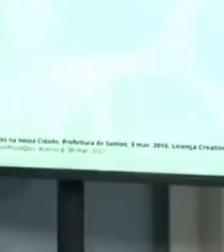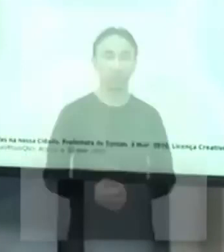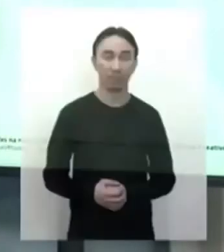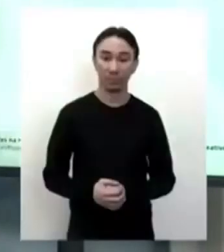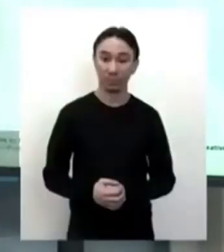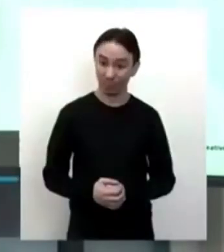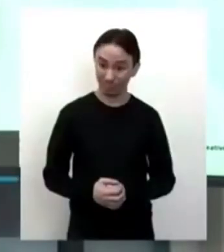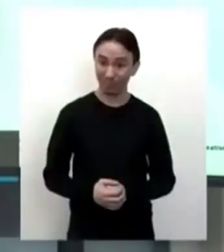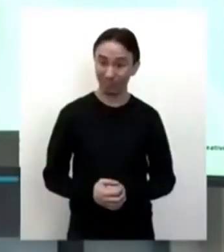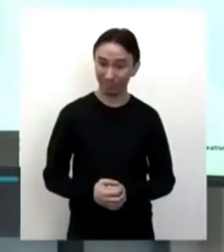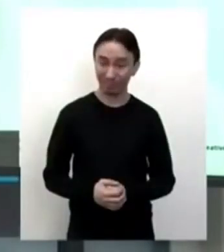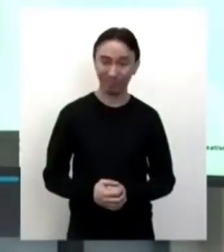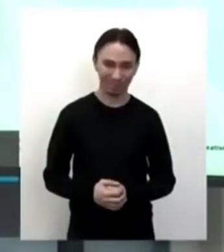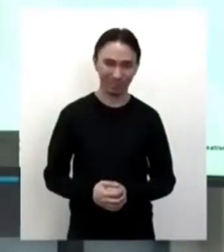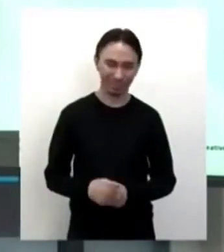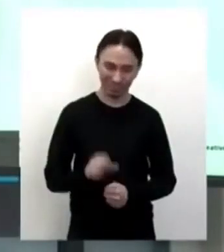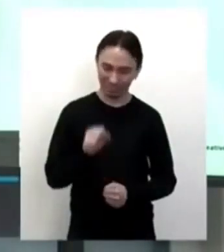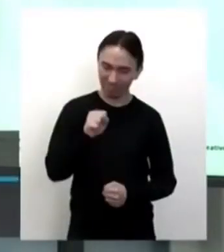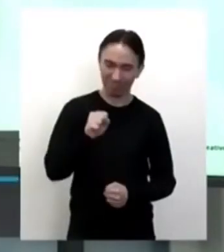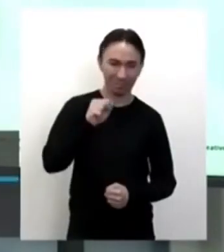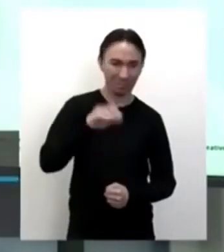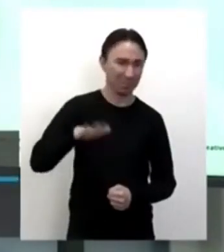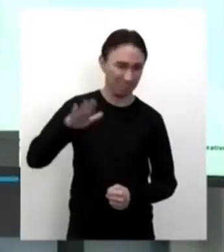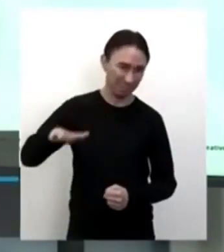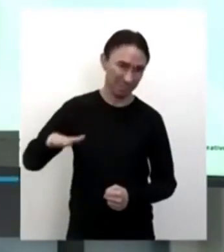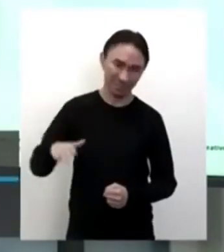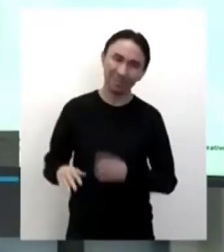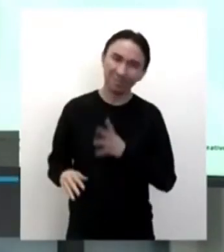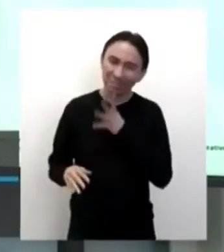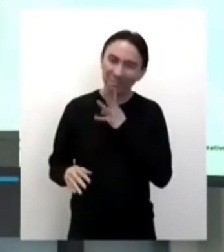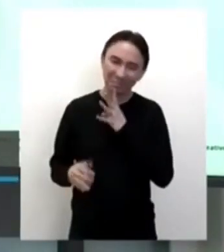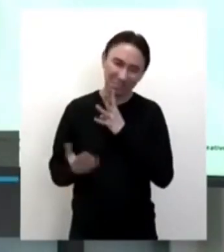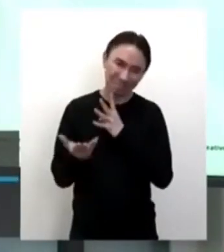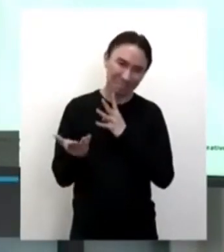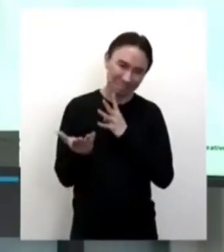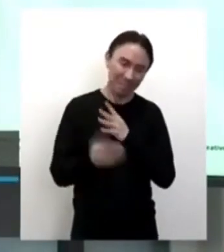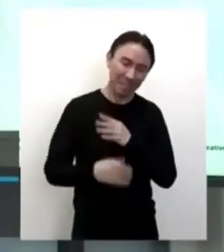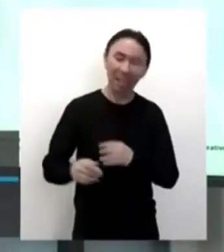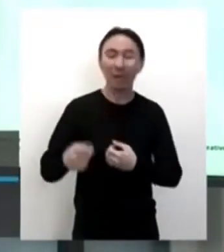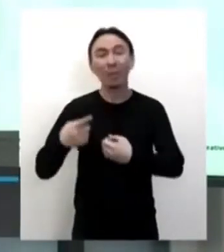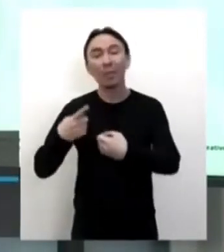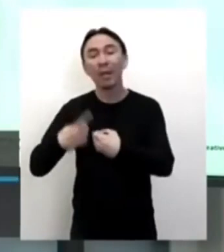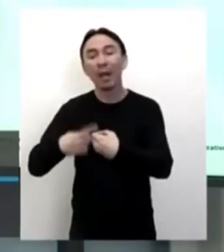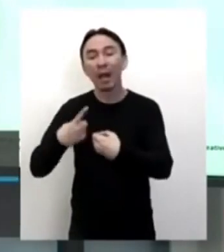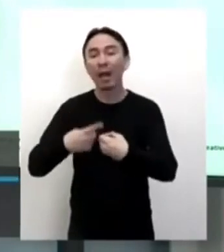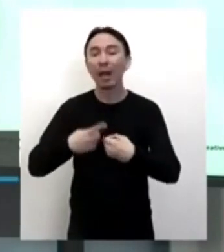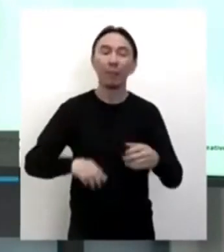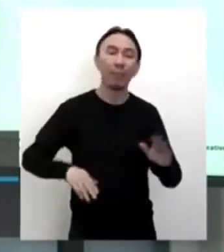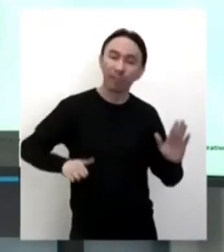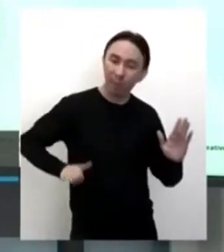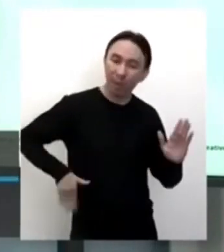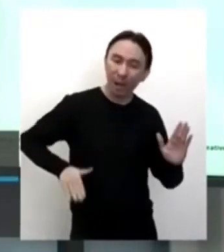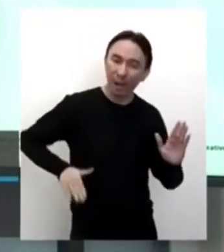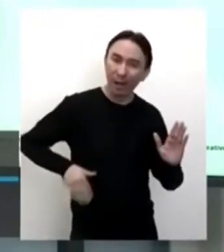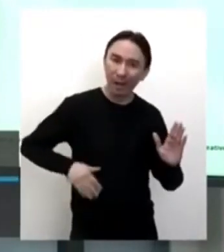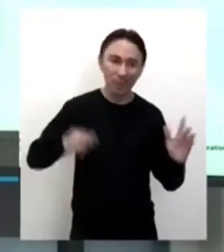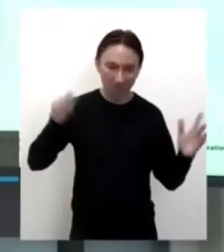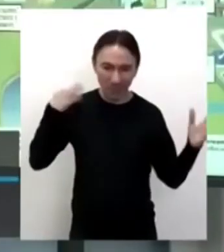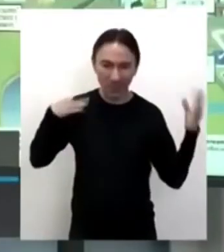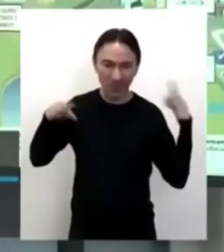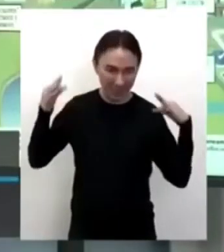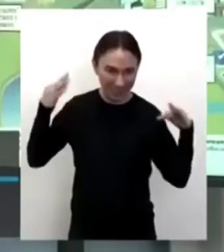Então, né, conhecemos Santos, né, como uma cidade litorânea, uma cidade praiana, né, a cidade de turismo, mas que também tem